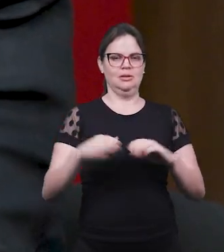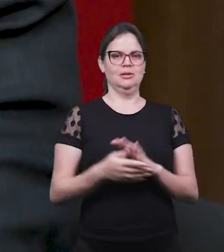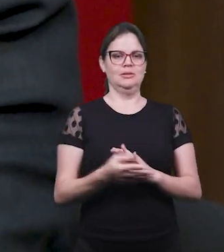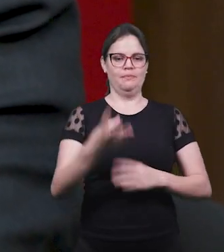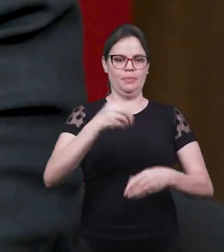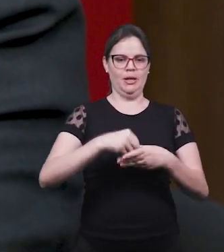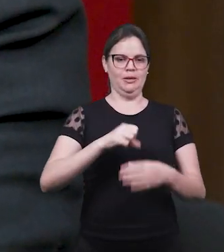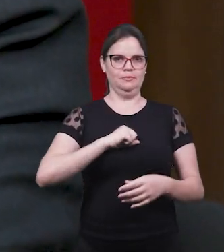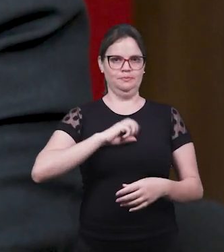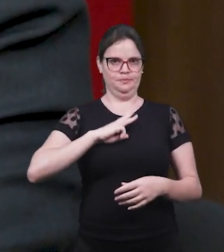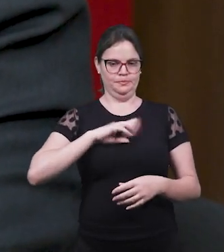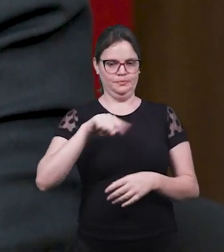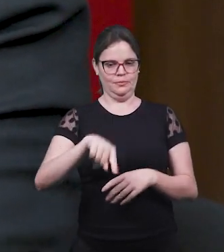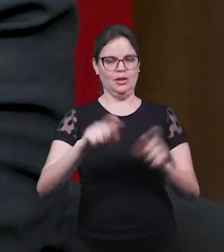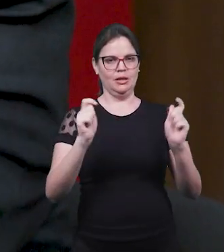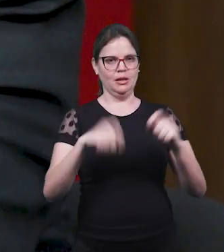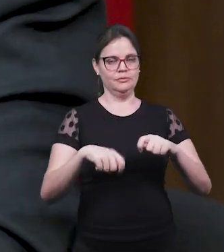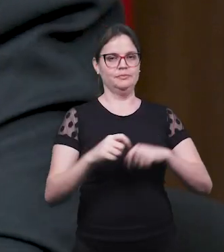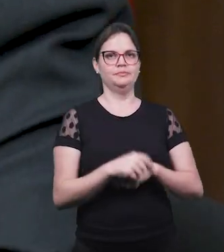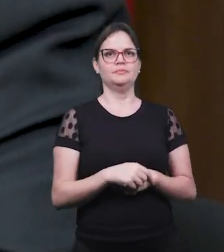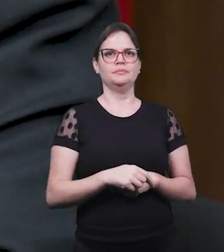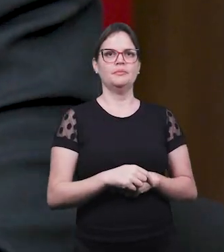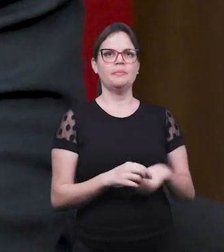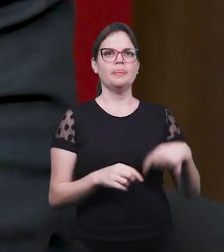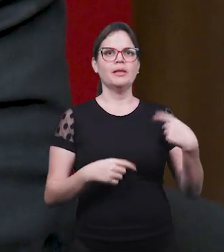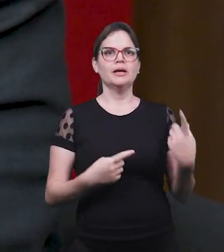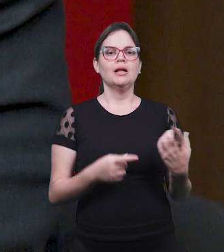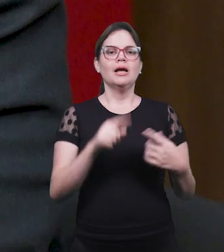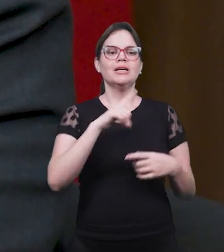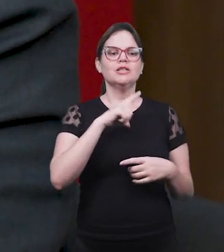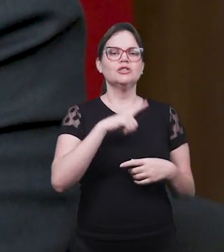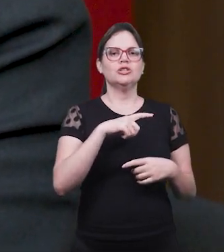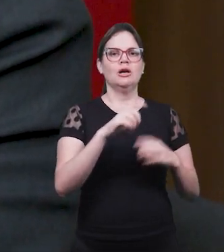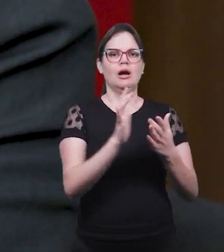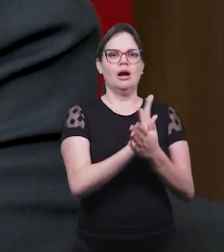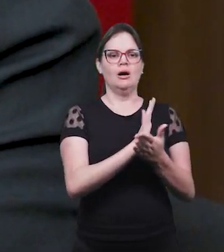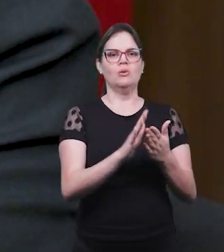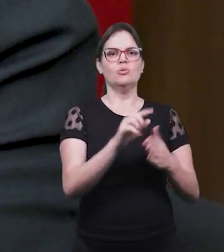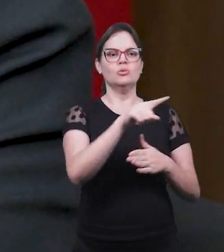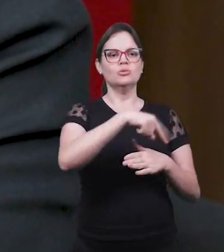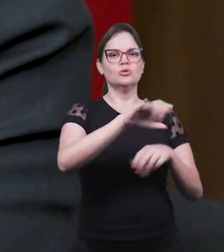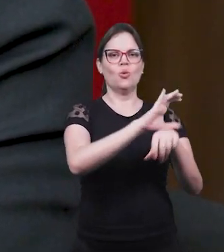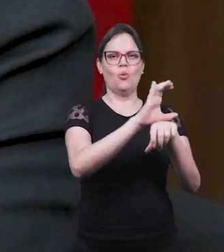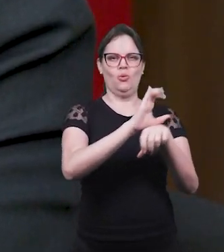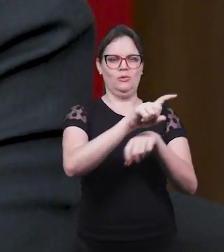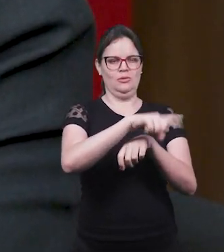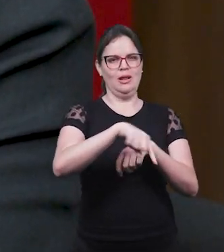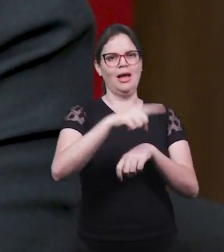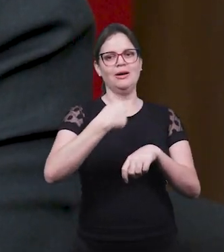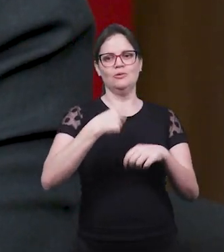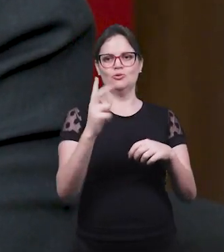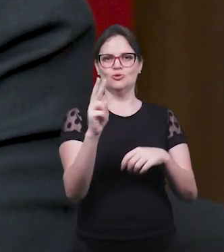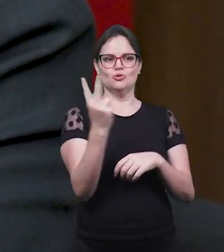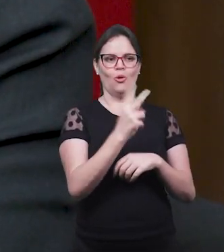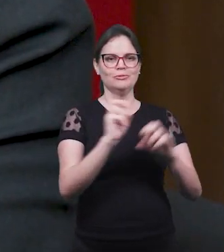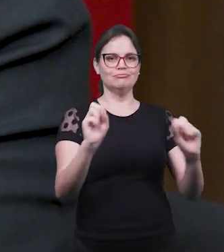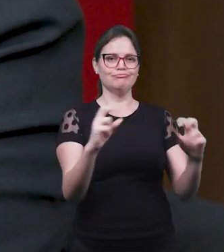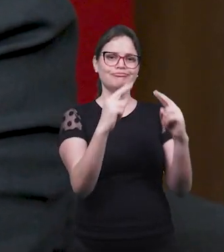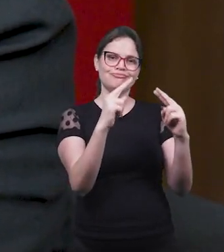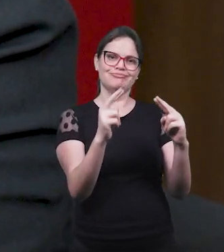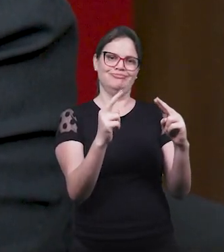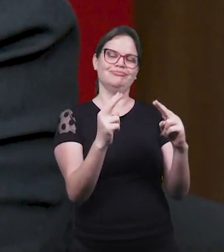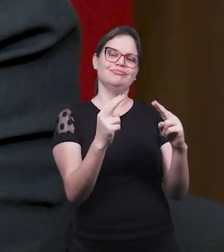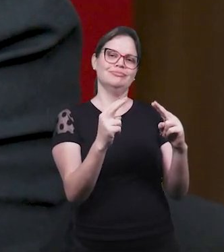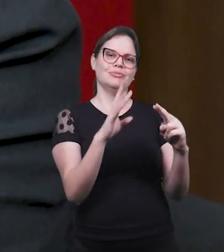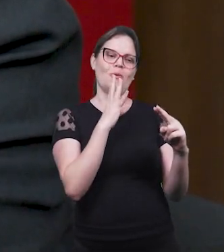essa possibilidade. E nos trabalhos das chamadas betelistas, né, eles se conheceram e depois